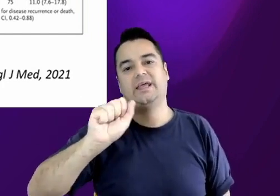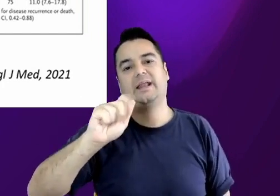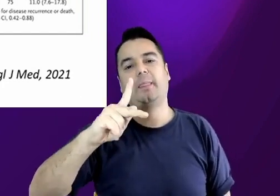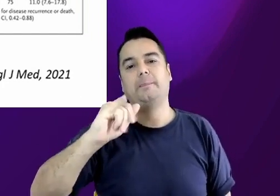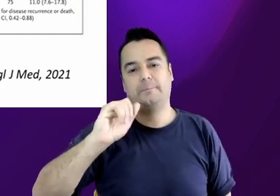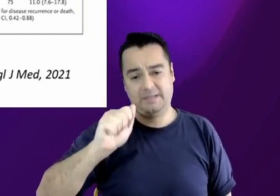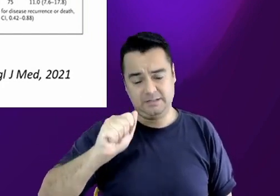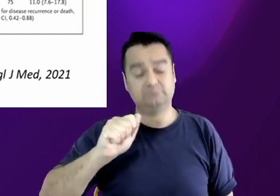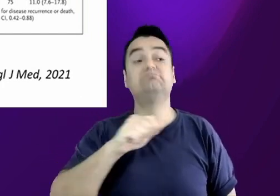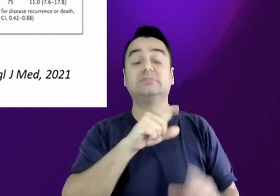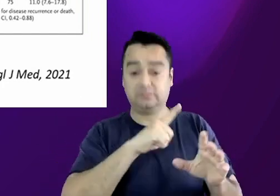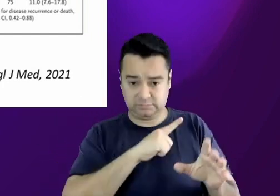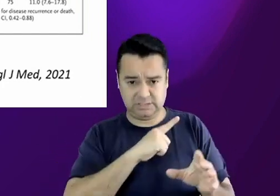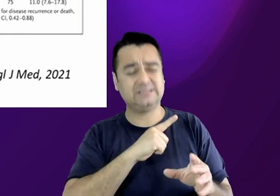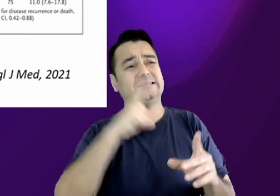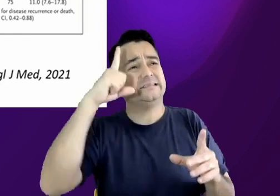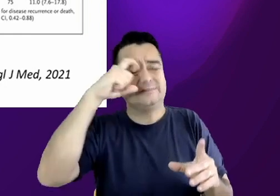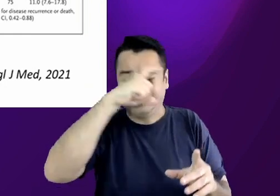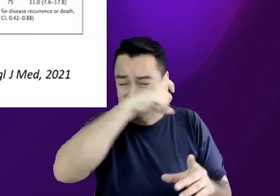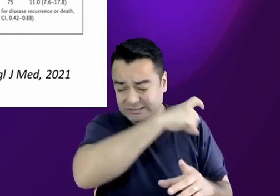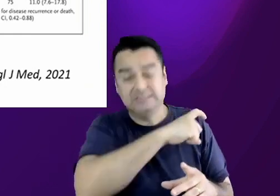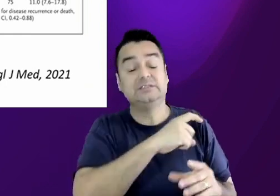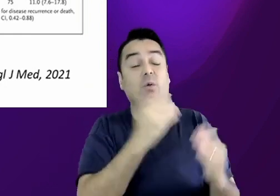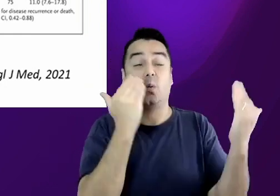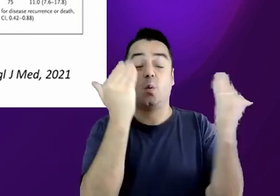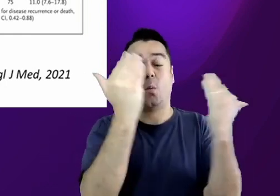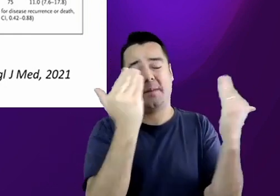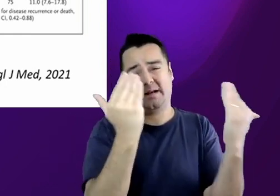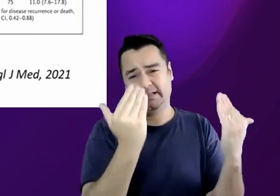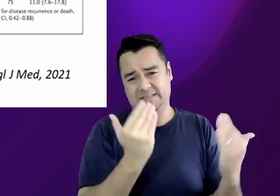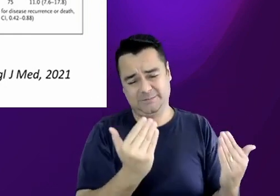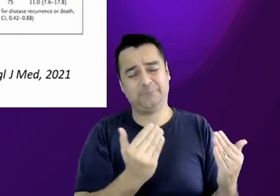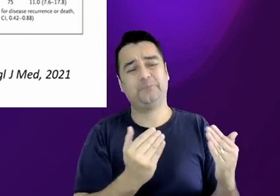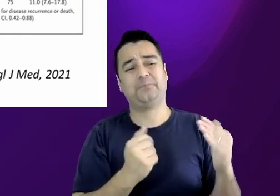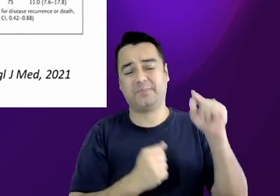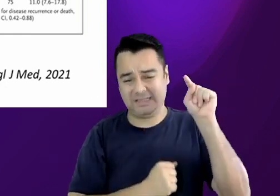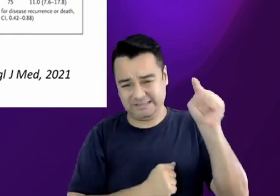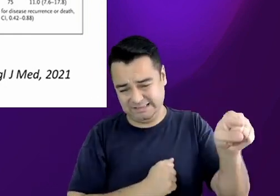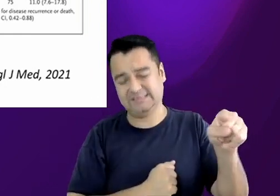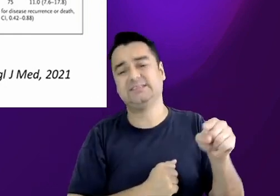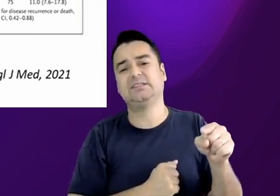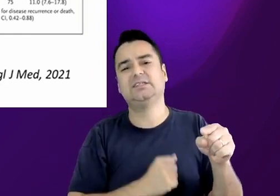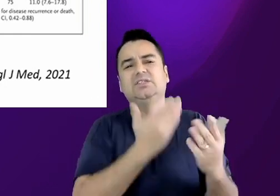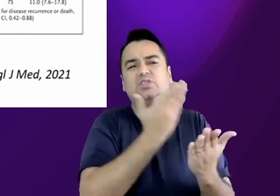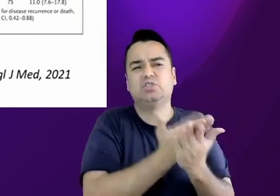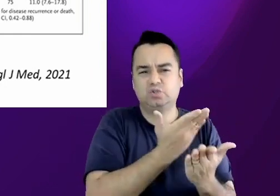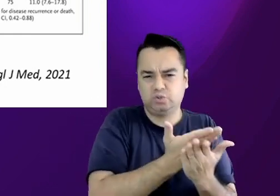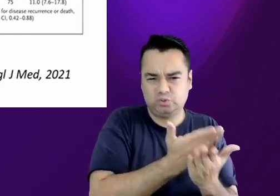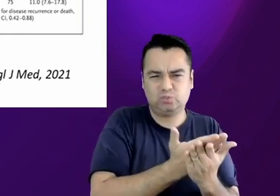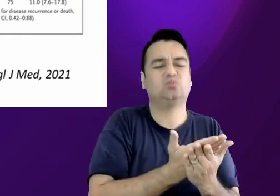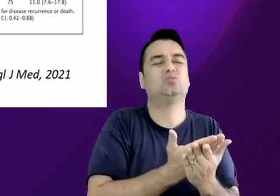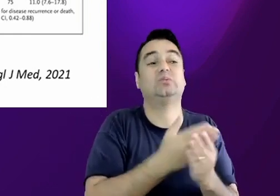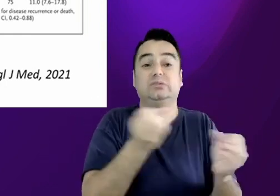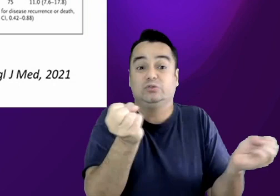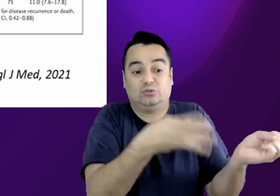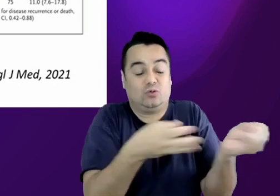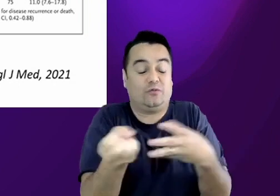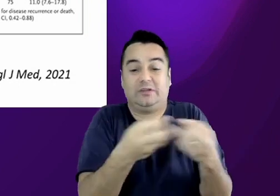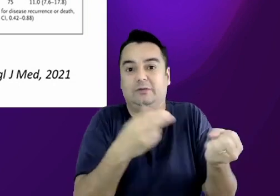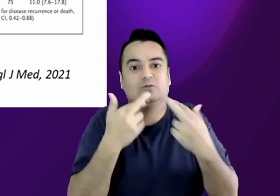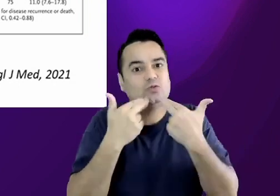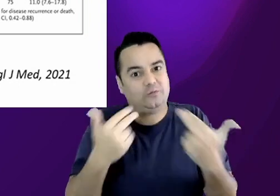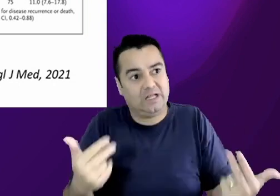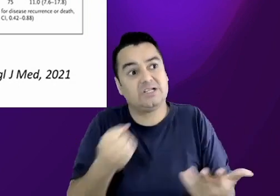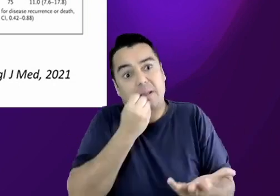se torna mais difícil a comparação desses estudos pelas novidades. Que bom, né?